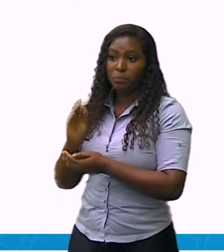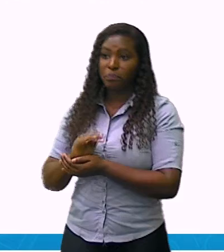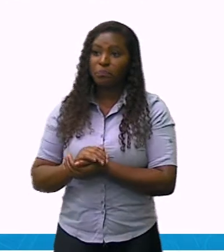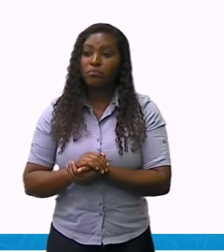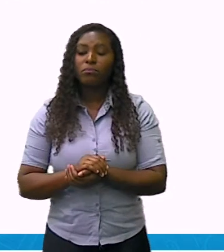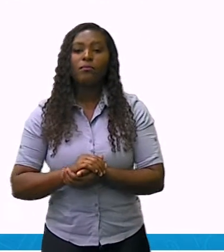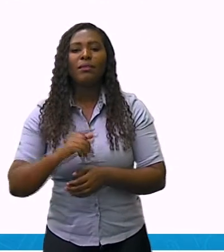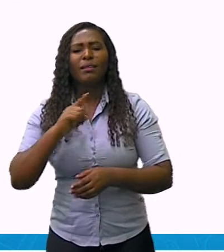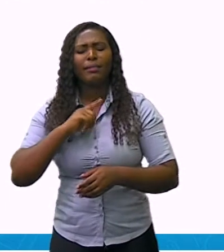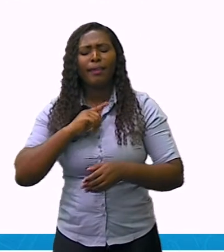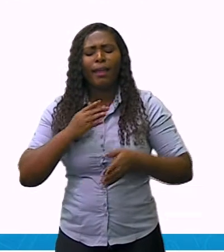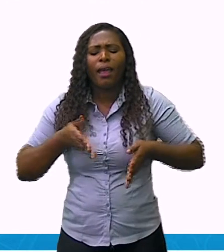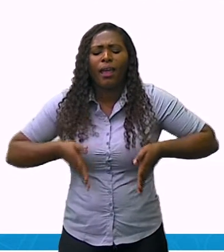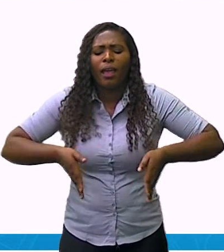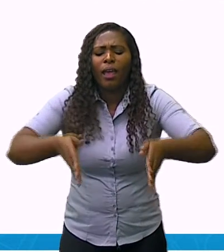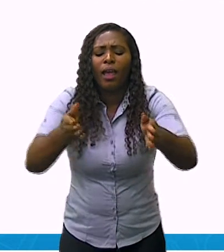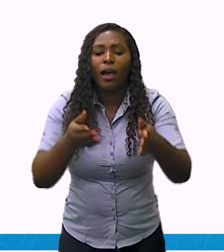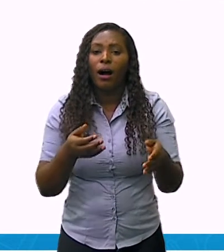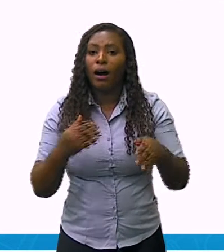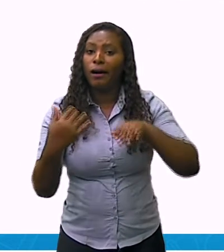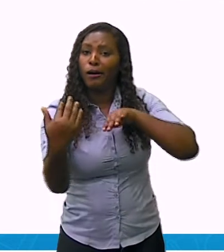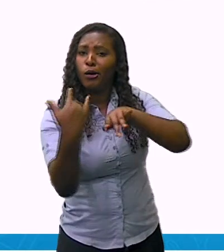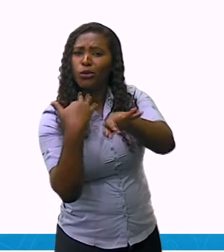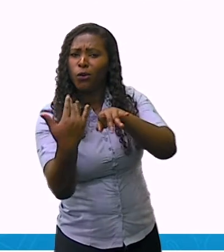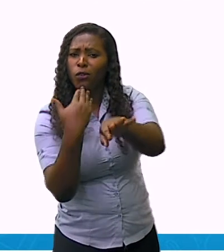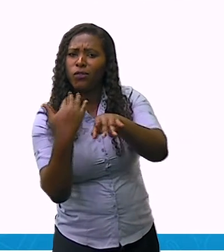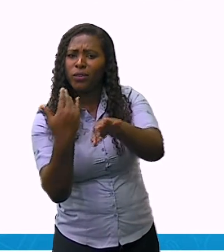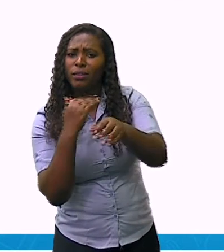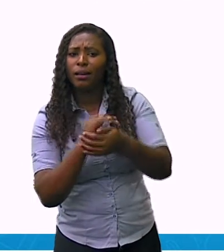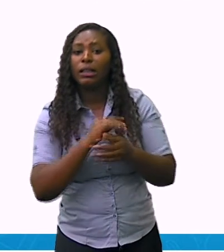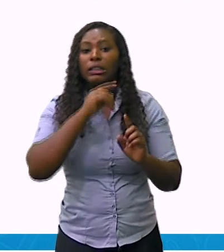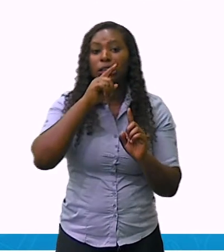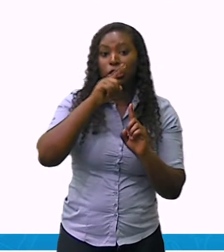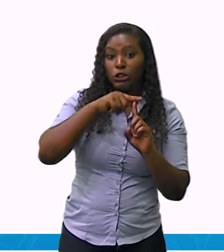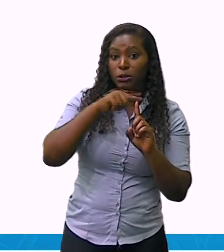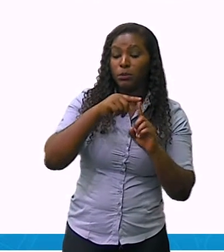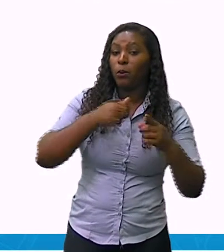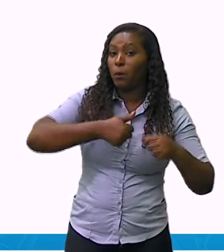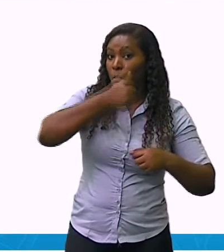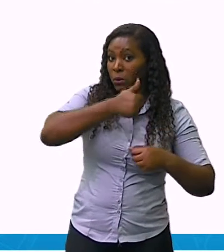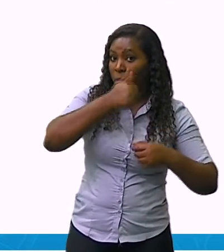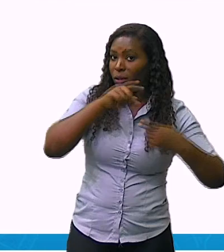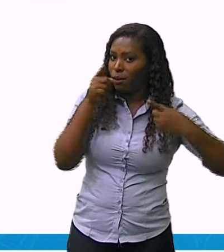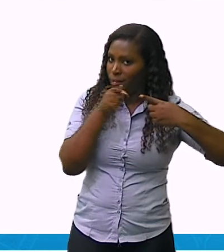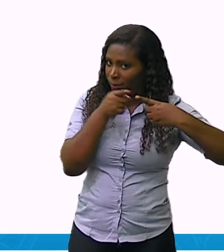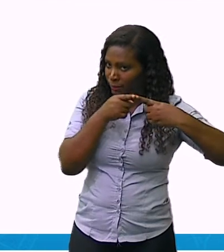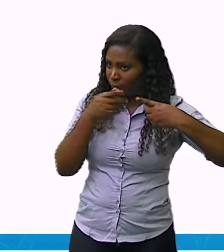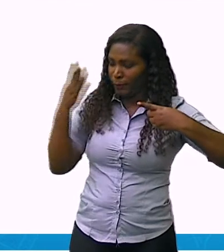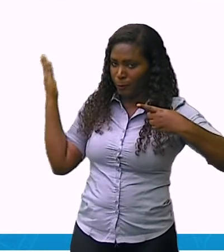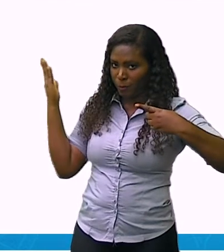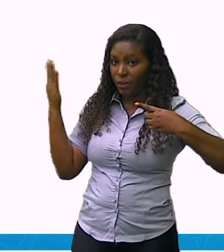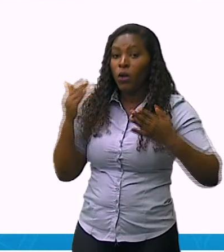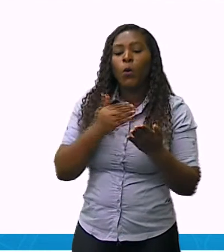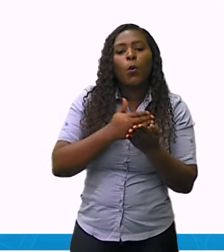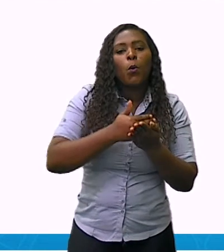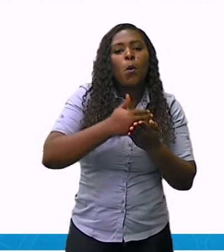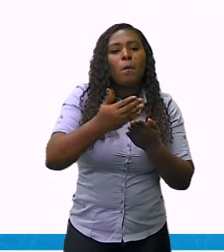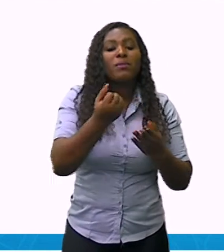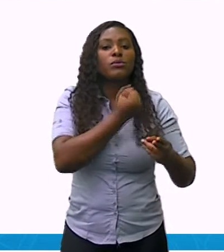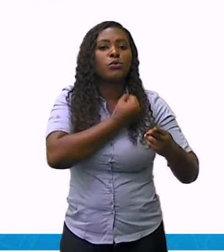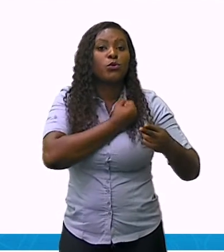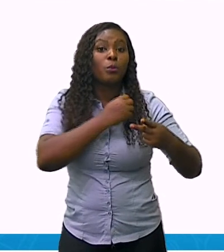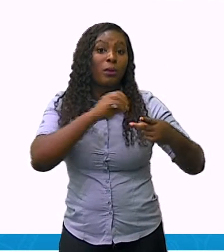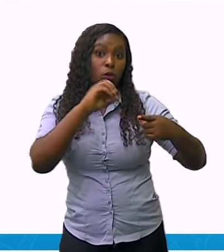Existem as rodovias radiais, elas que começam com o algarismo